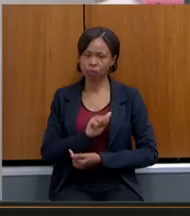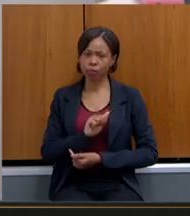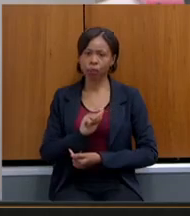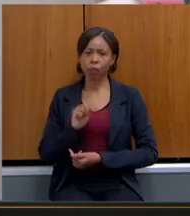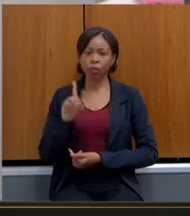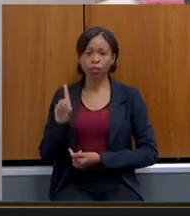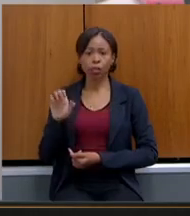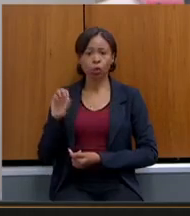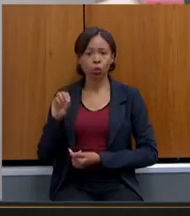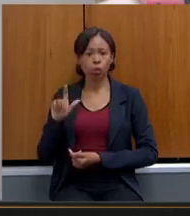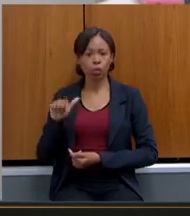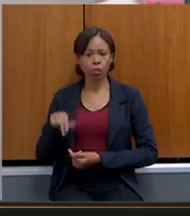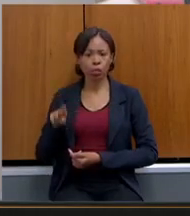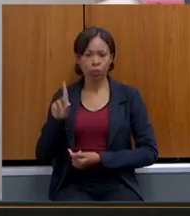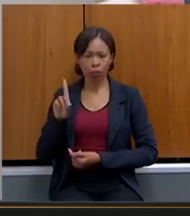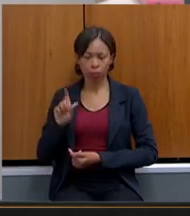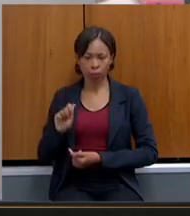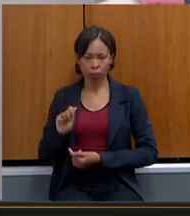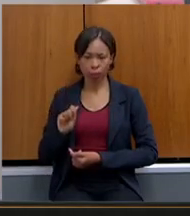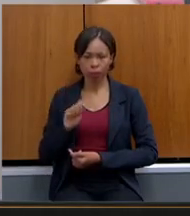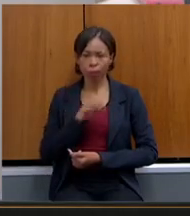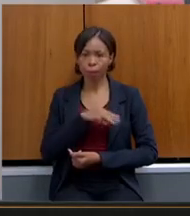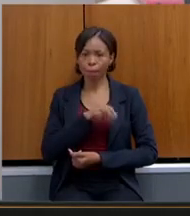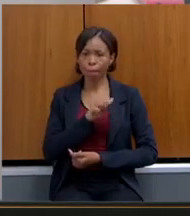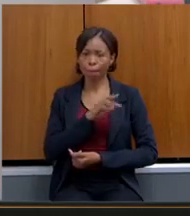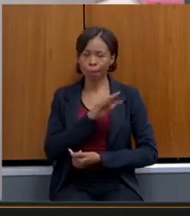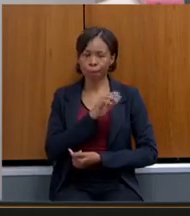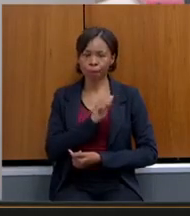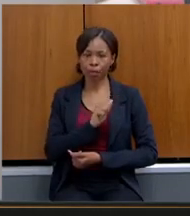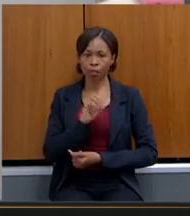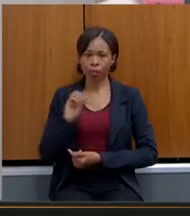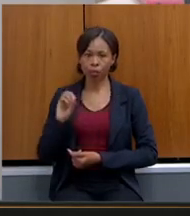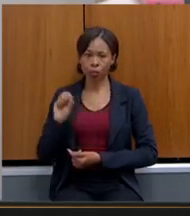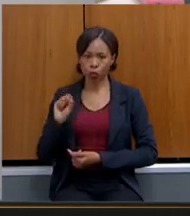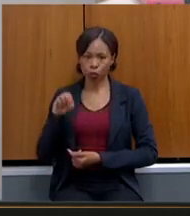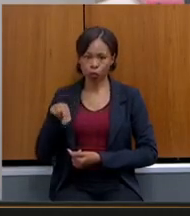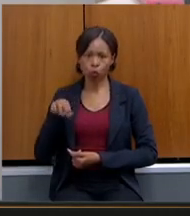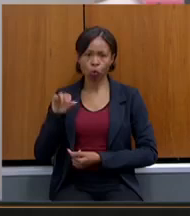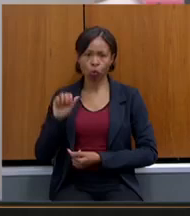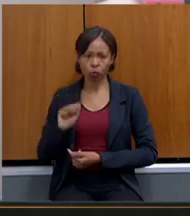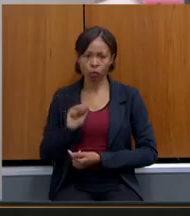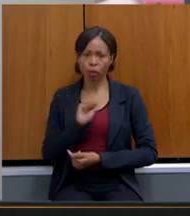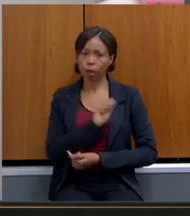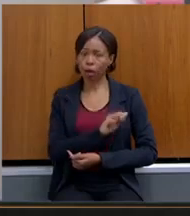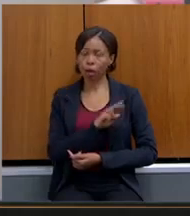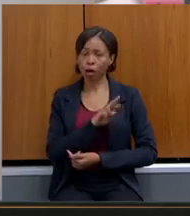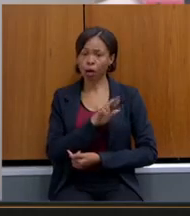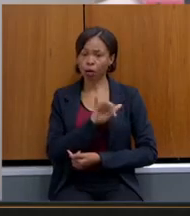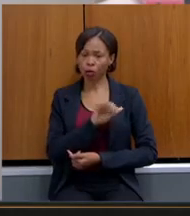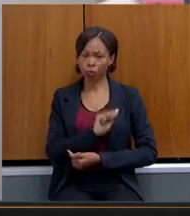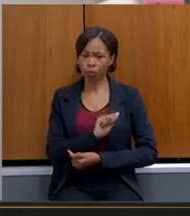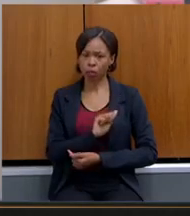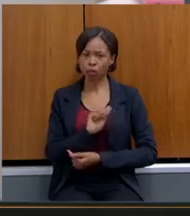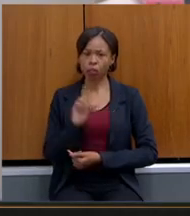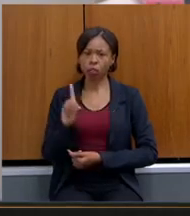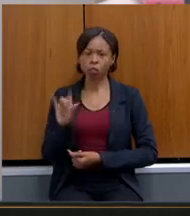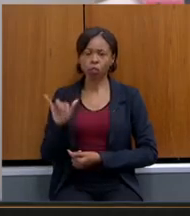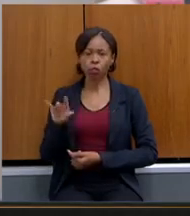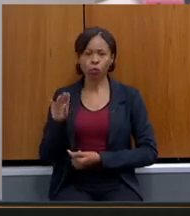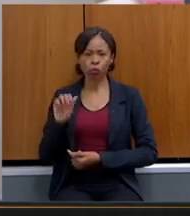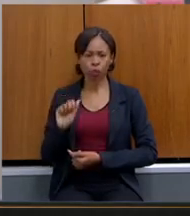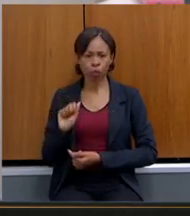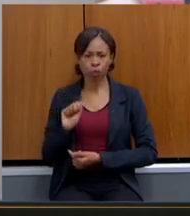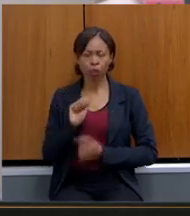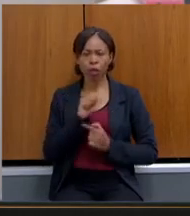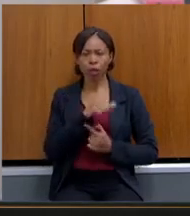Deolinda Bethânia Marta Peixoto Sônia Mara Aurea Rodrigues de uma Eustáquio